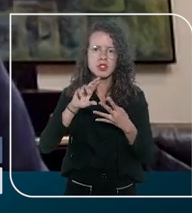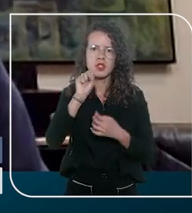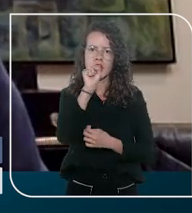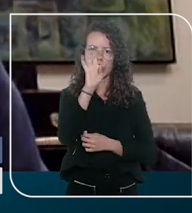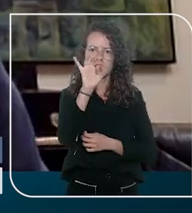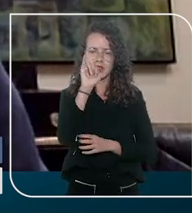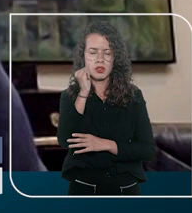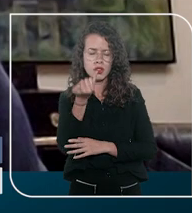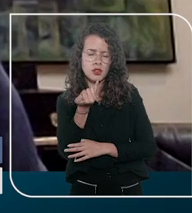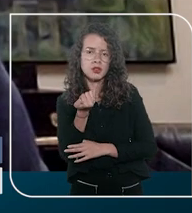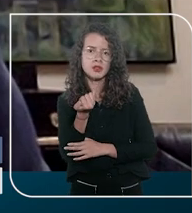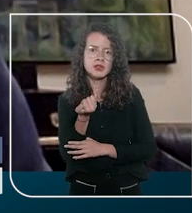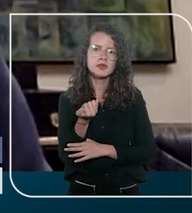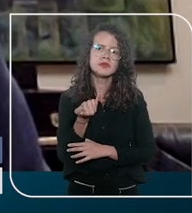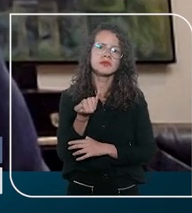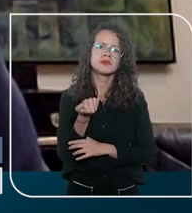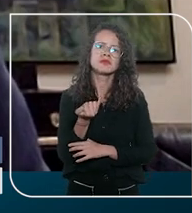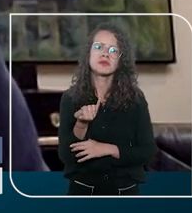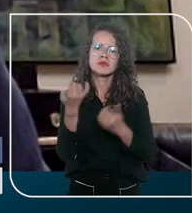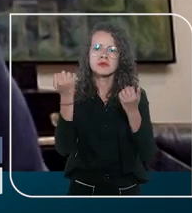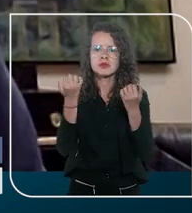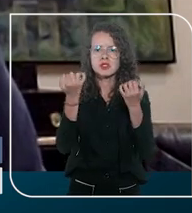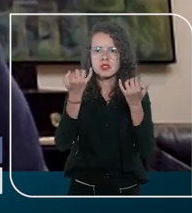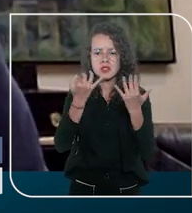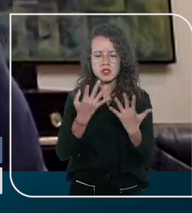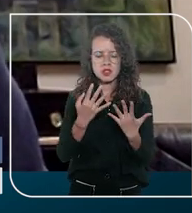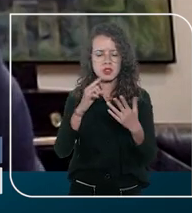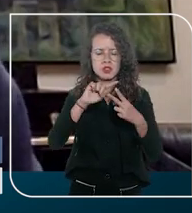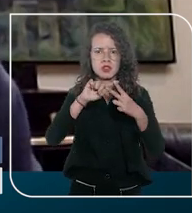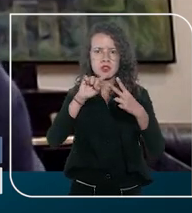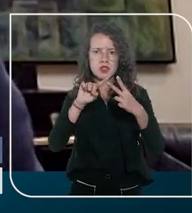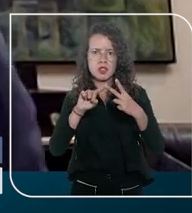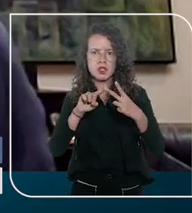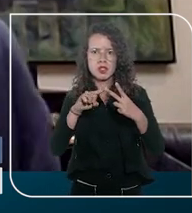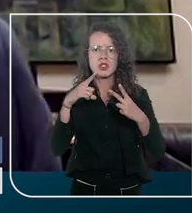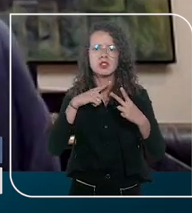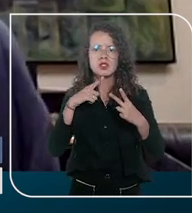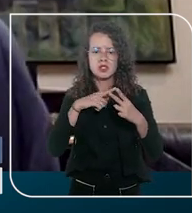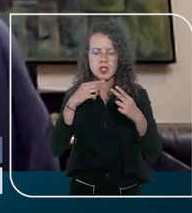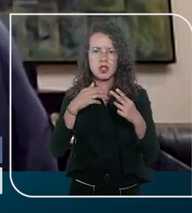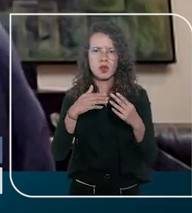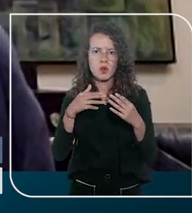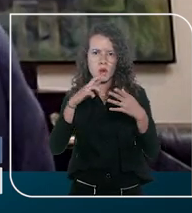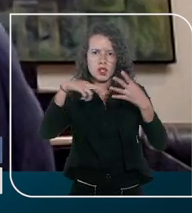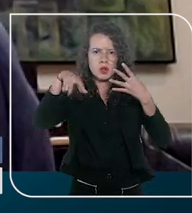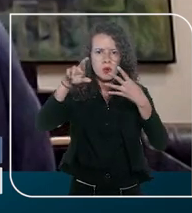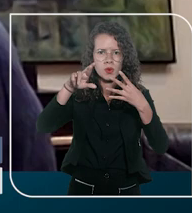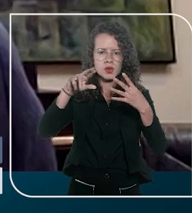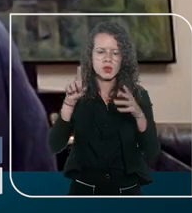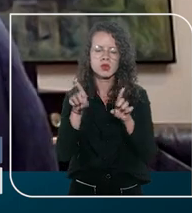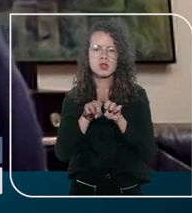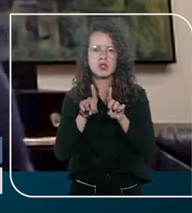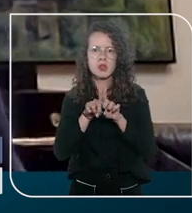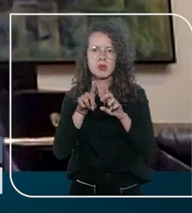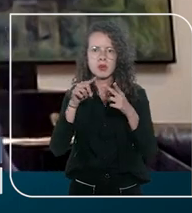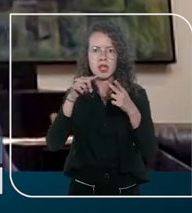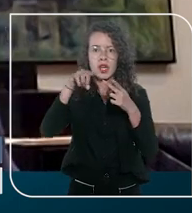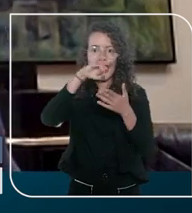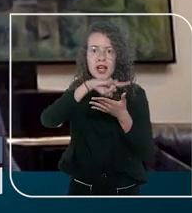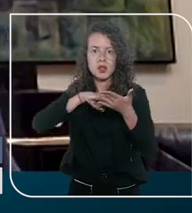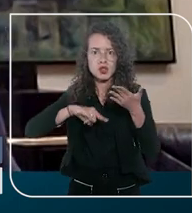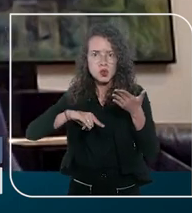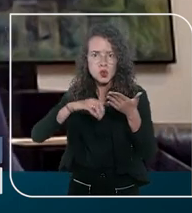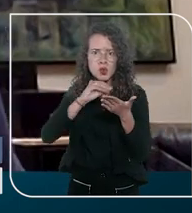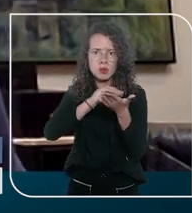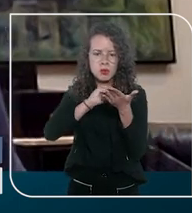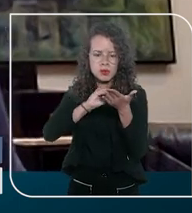Superior Tribunal de Justiça, trata esses dois elementos, tanto os elementos da peça recursal como os instrumentos de comprovação do